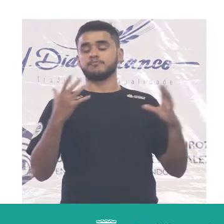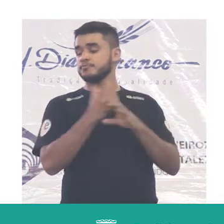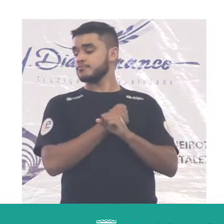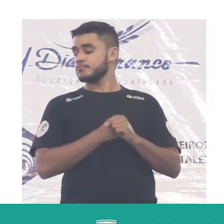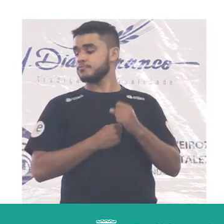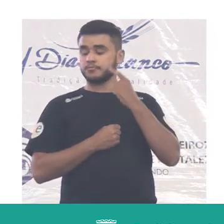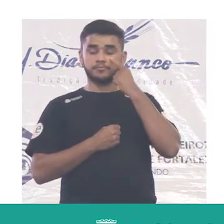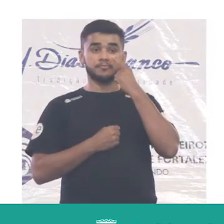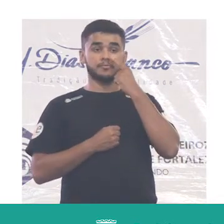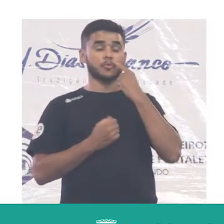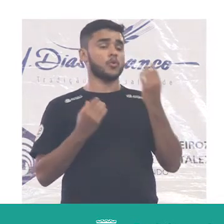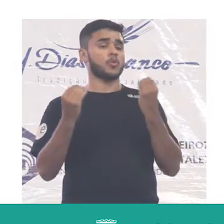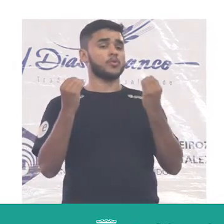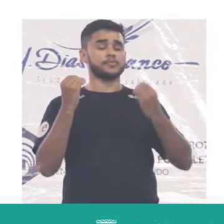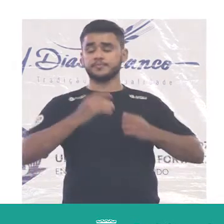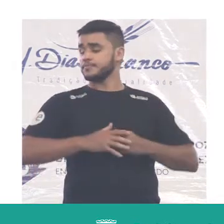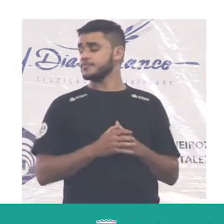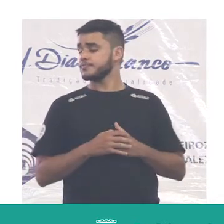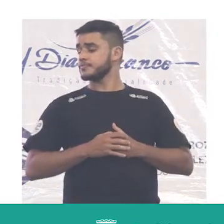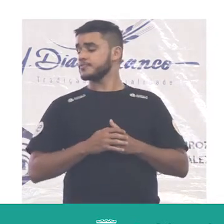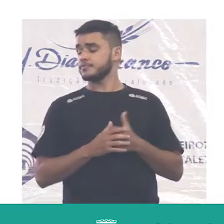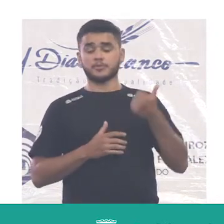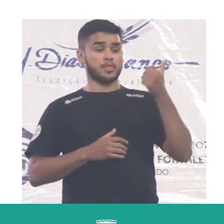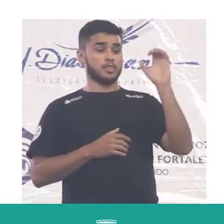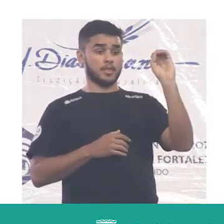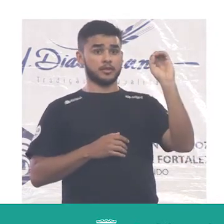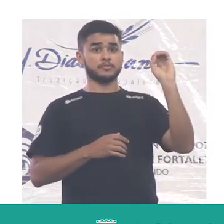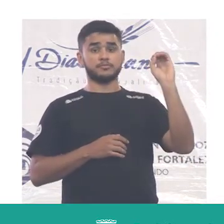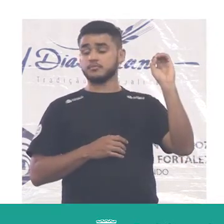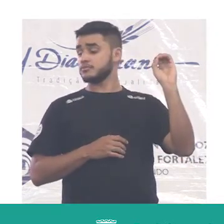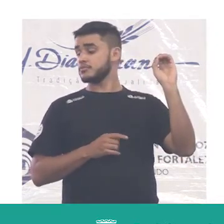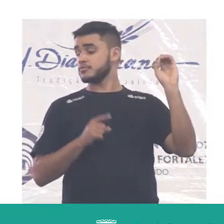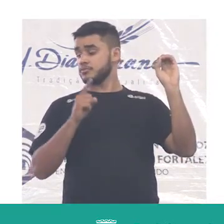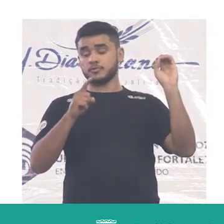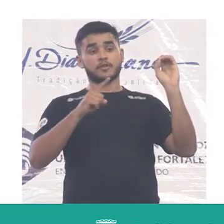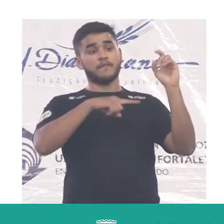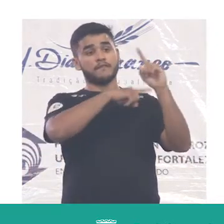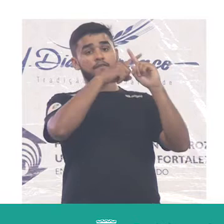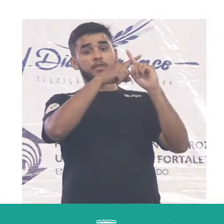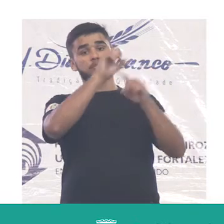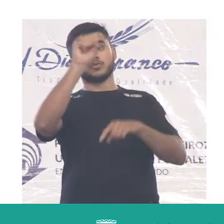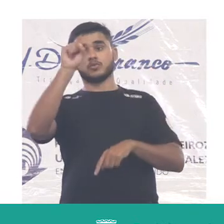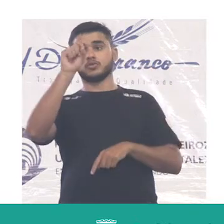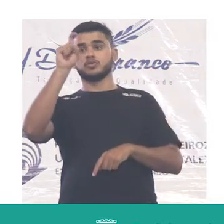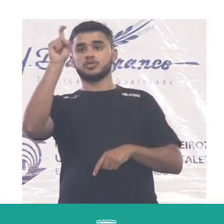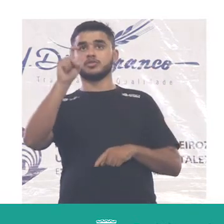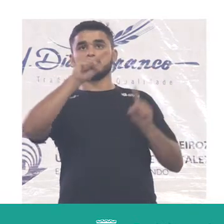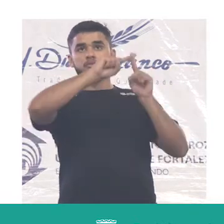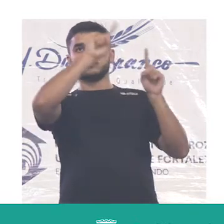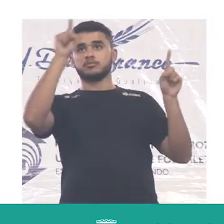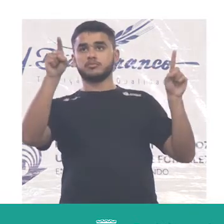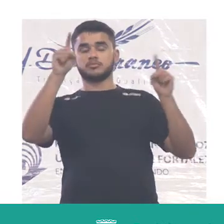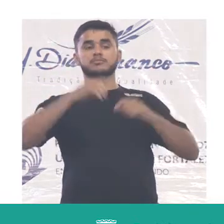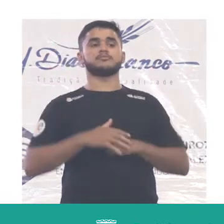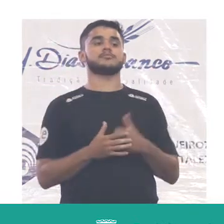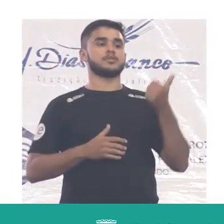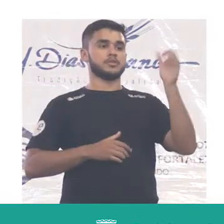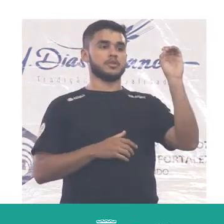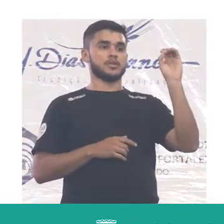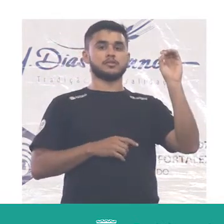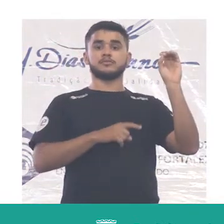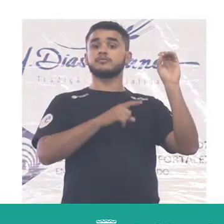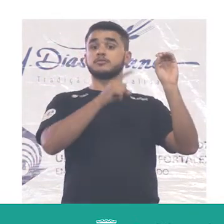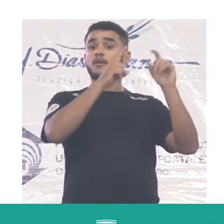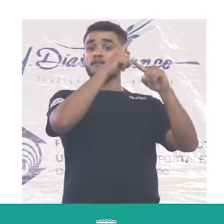do primeiro com o segundo. Vai ficar 10 vezes 8x 10 vezes